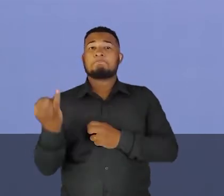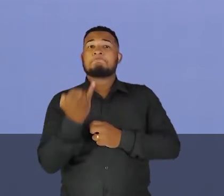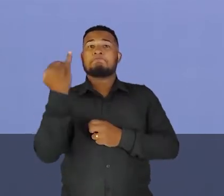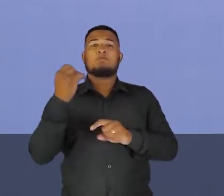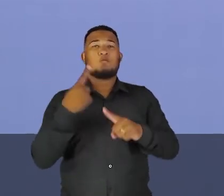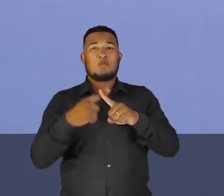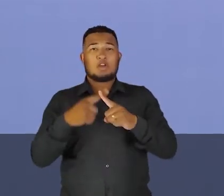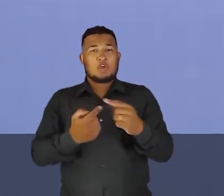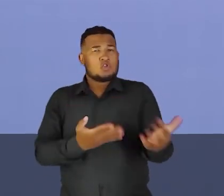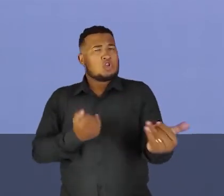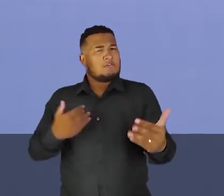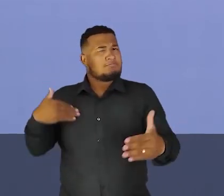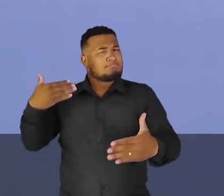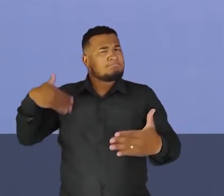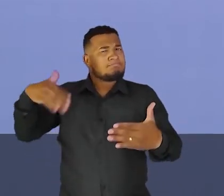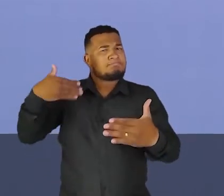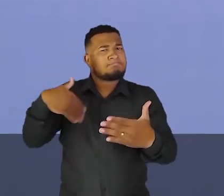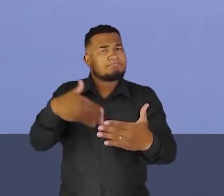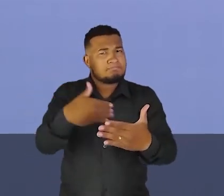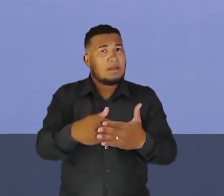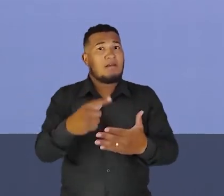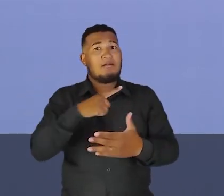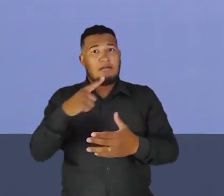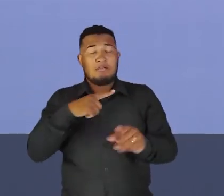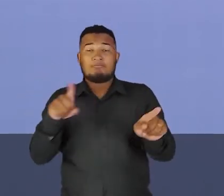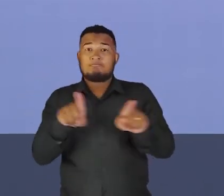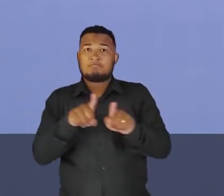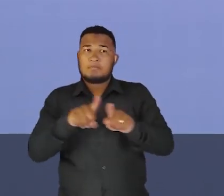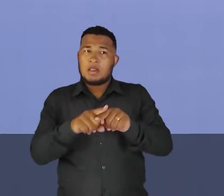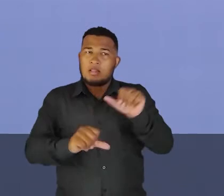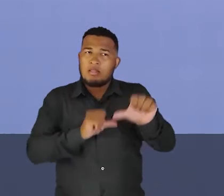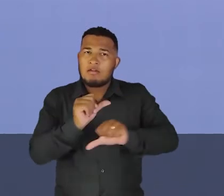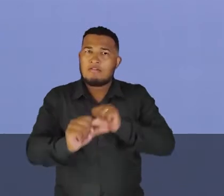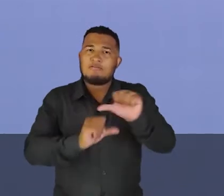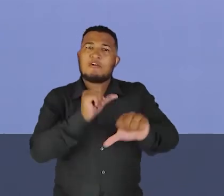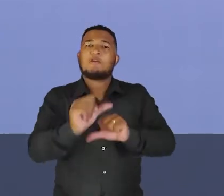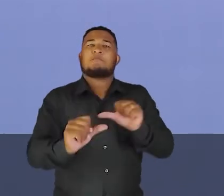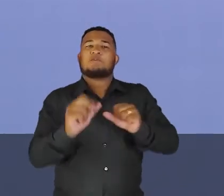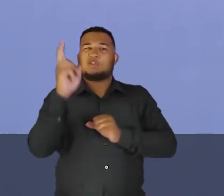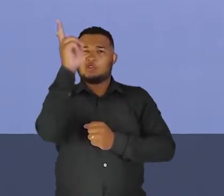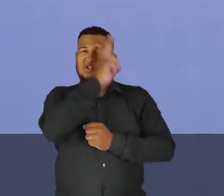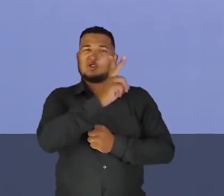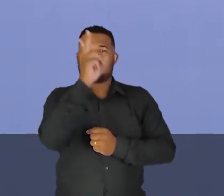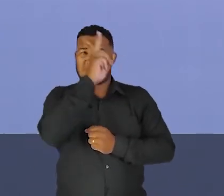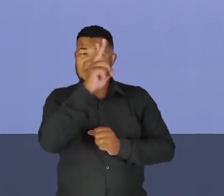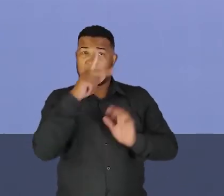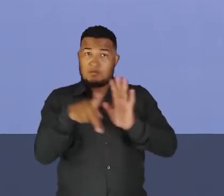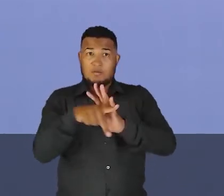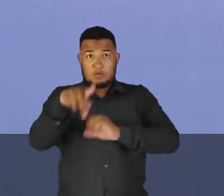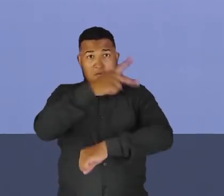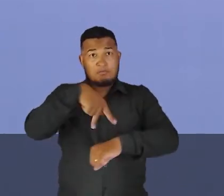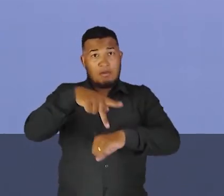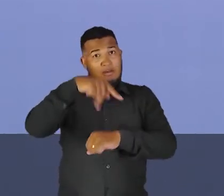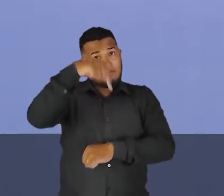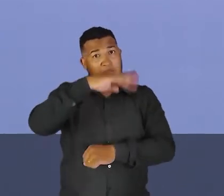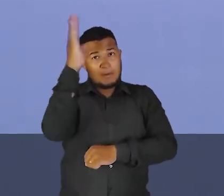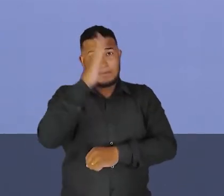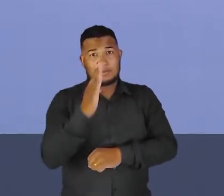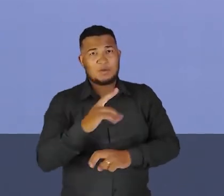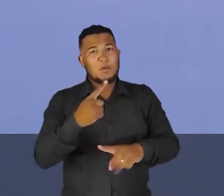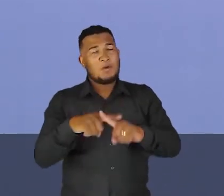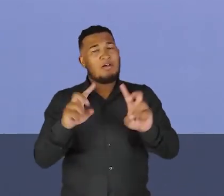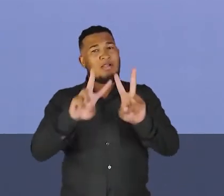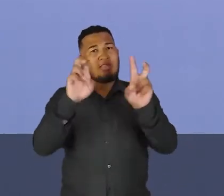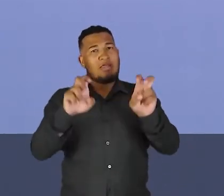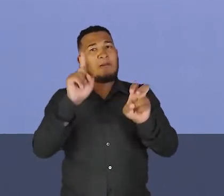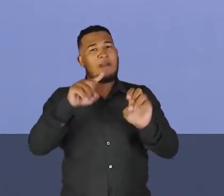jovens se movimentaram nesses movimentos sociais, né? Eles foram transformando a história do nosso país, porque, na verdade, eu vou falar sobre o